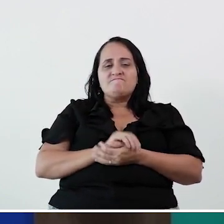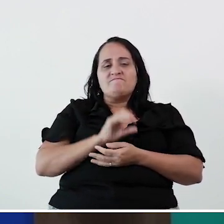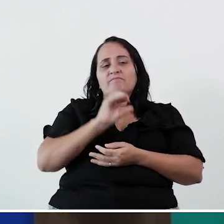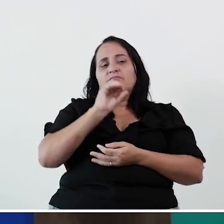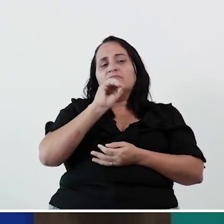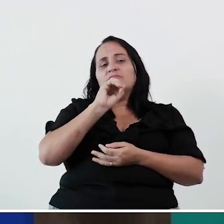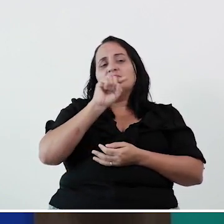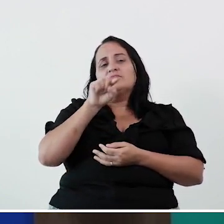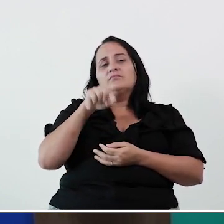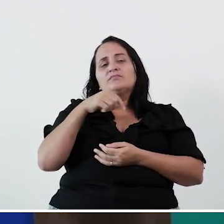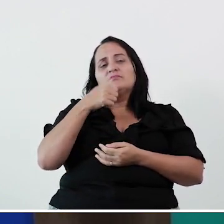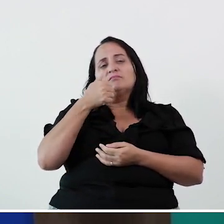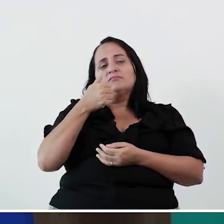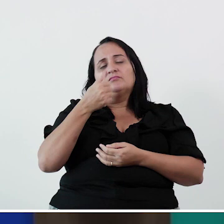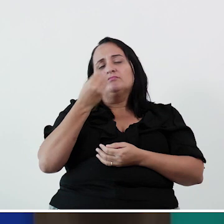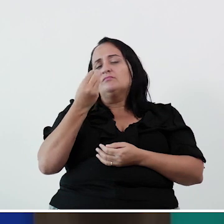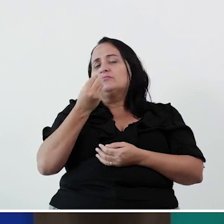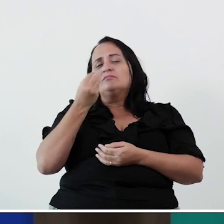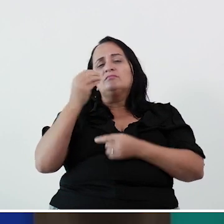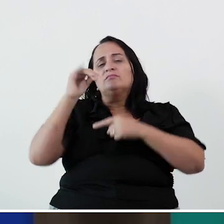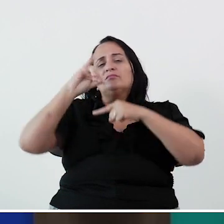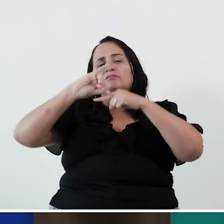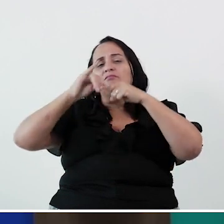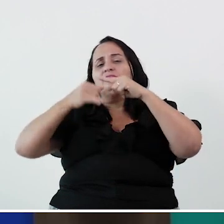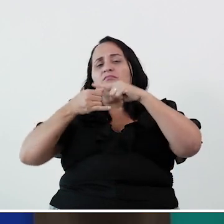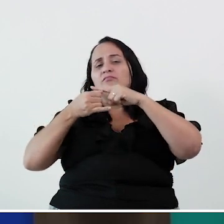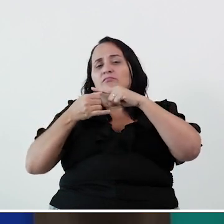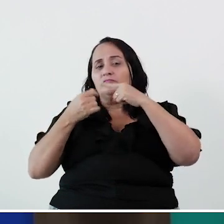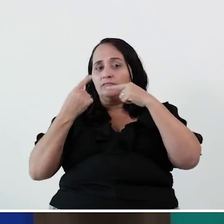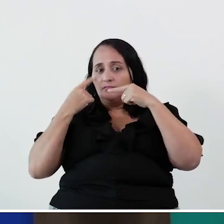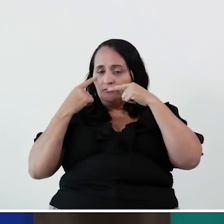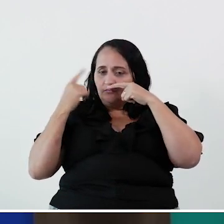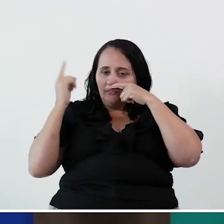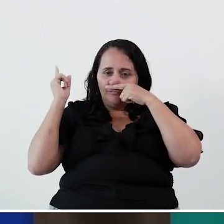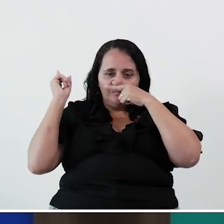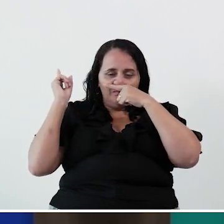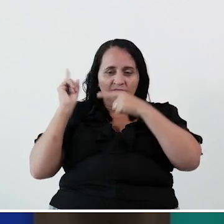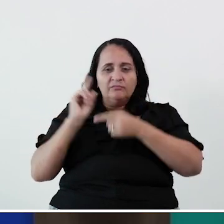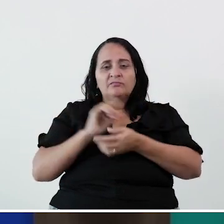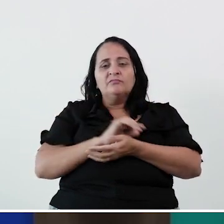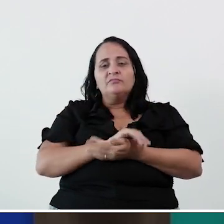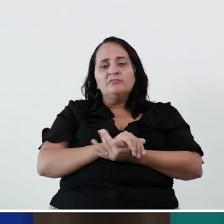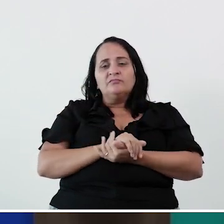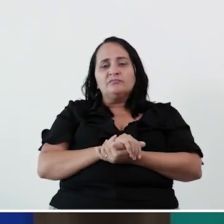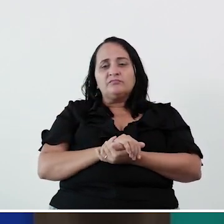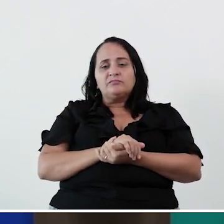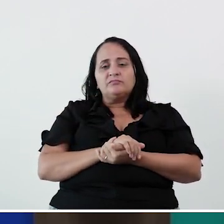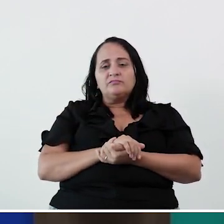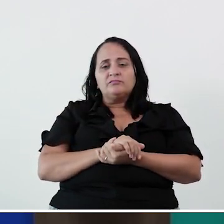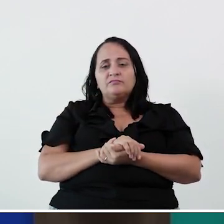0,1, como representá-lo na forma de uma fração? Isso seria